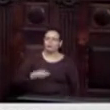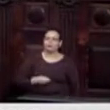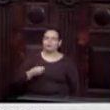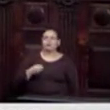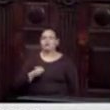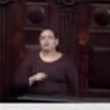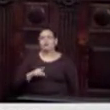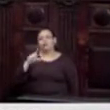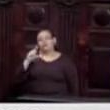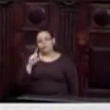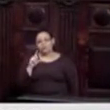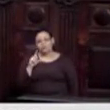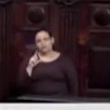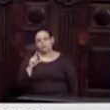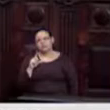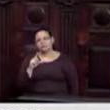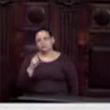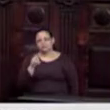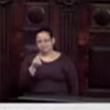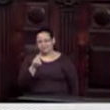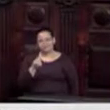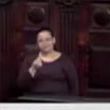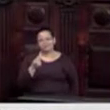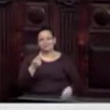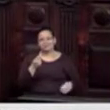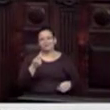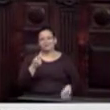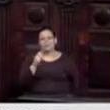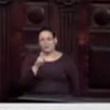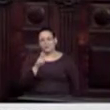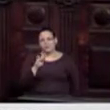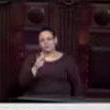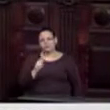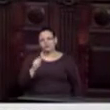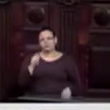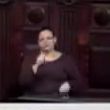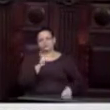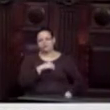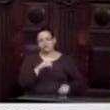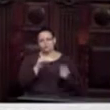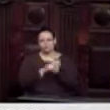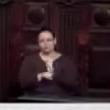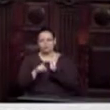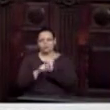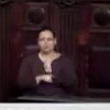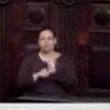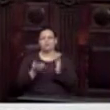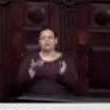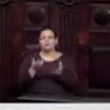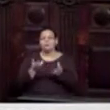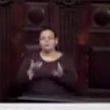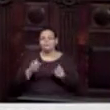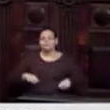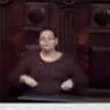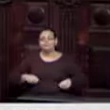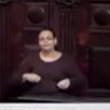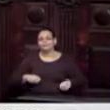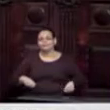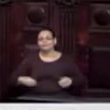aumento da contribuição previdenciária, como querer congelar uma série de gastos